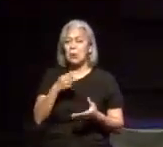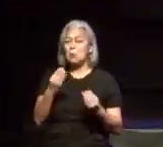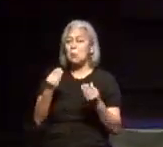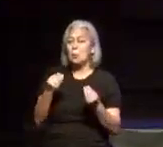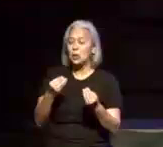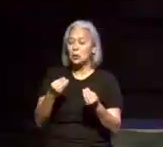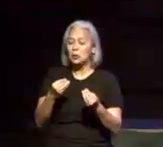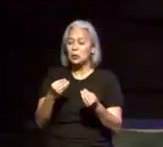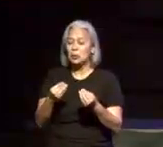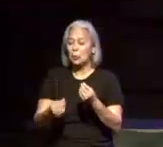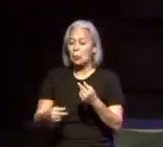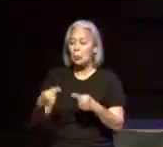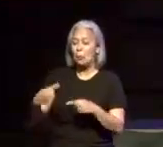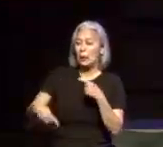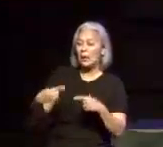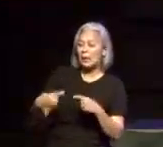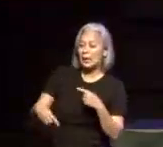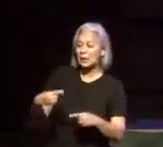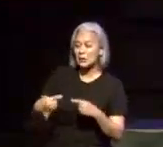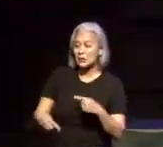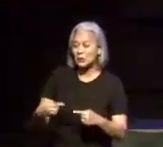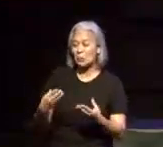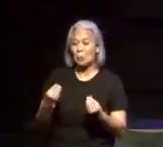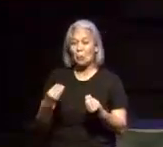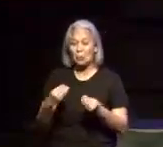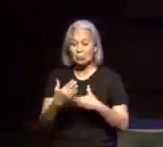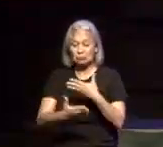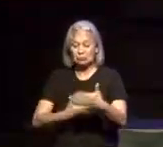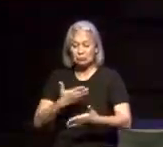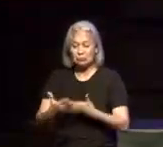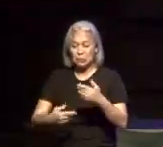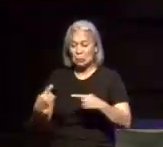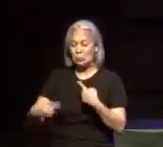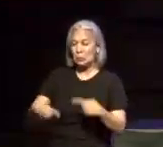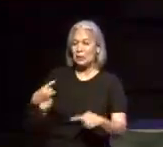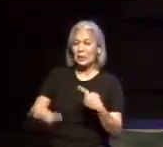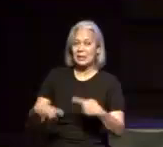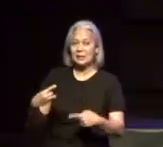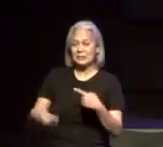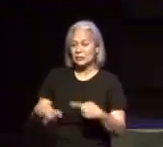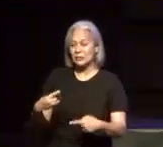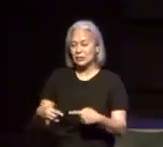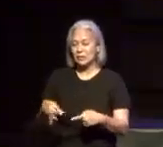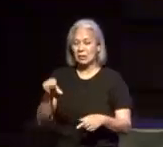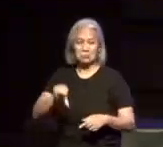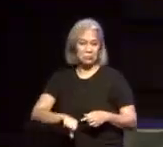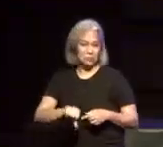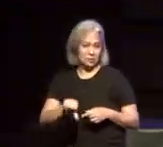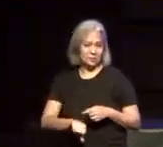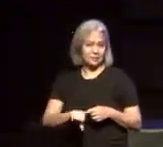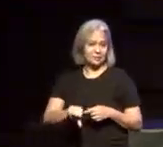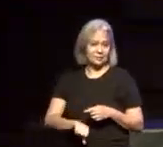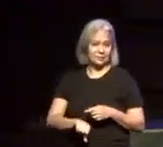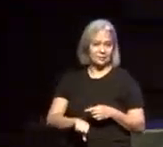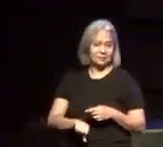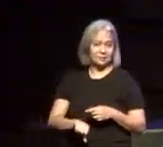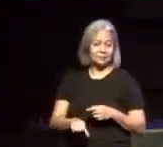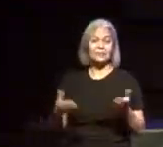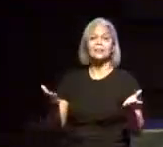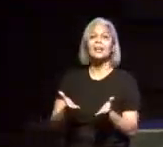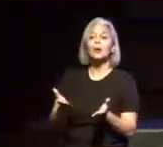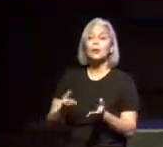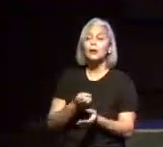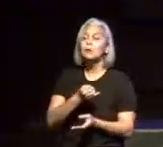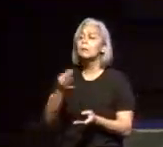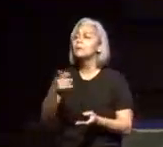muito politizados, estão muito envolvidos com política de uma maneira negativa. Agora, quantos de